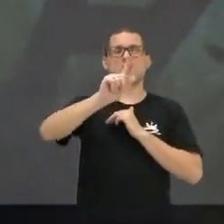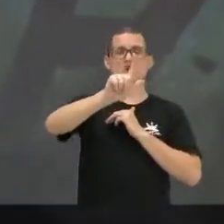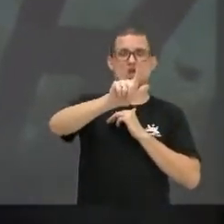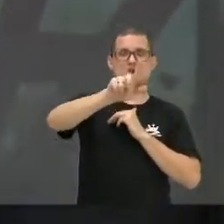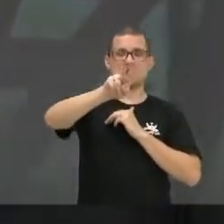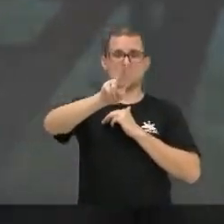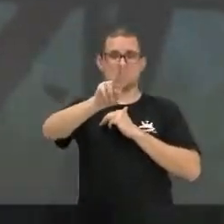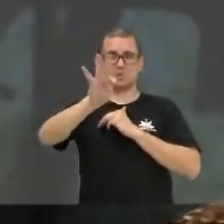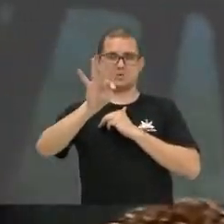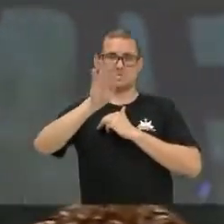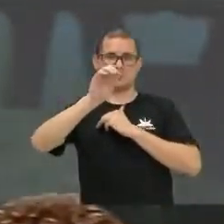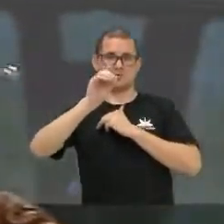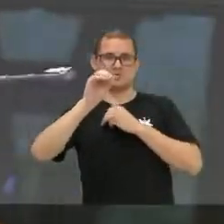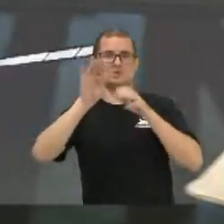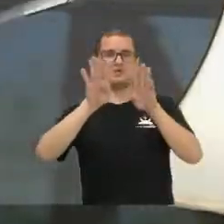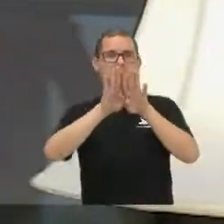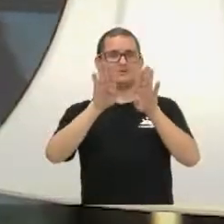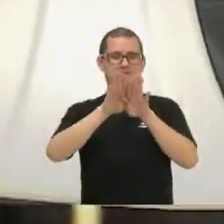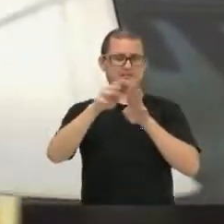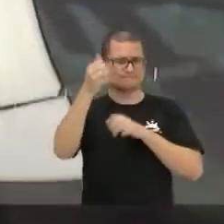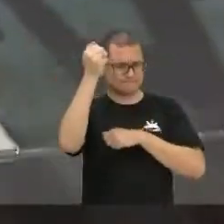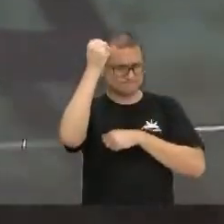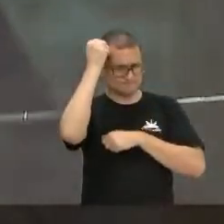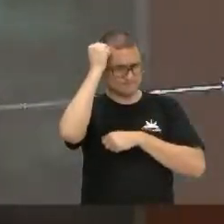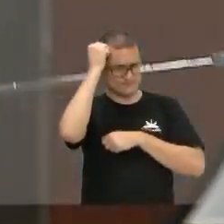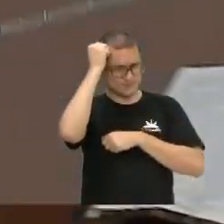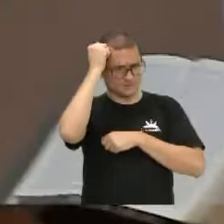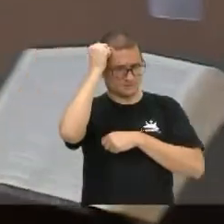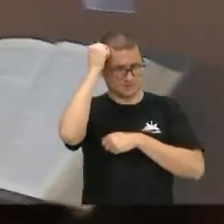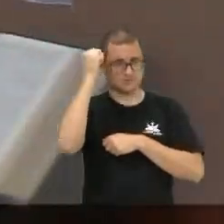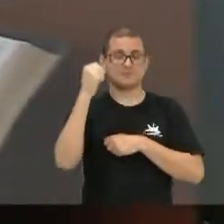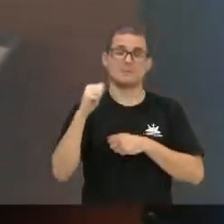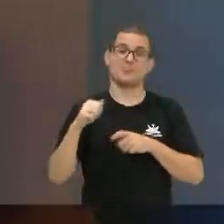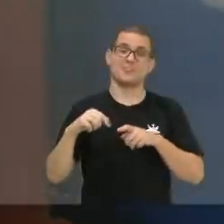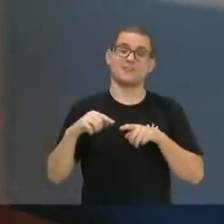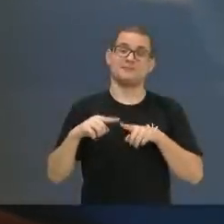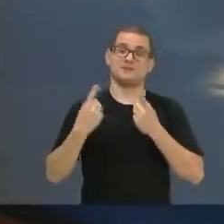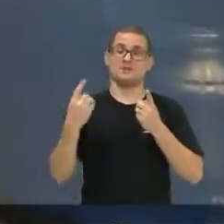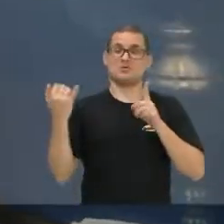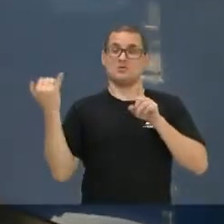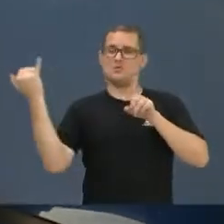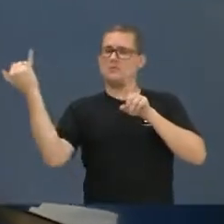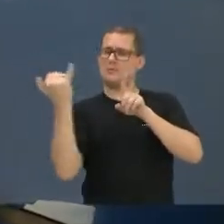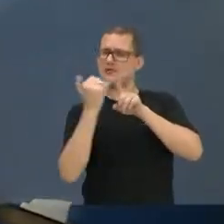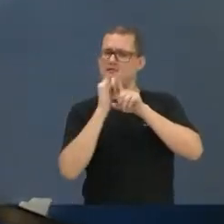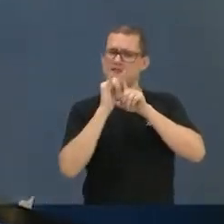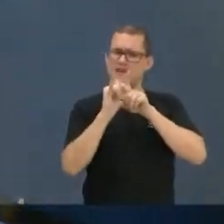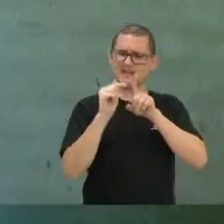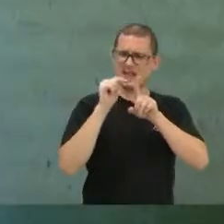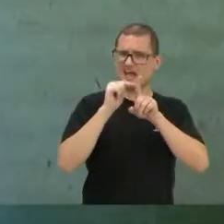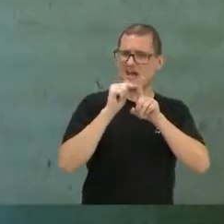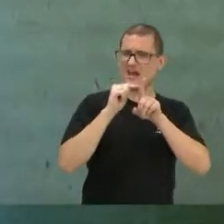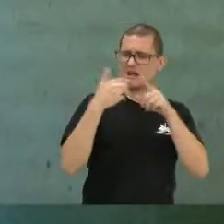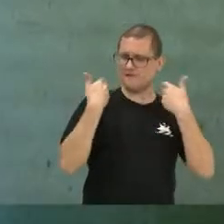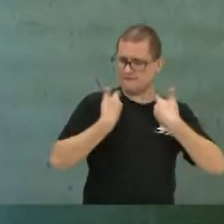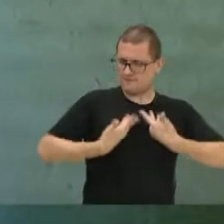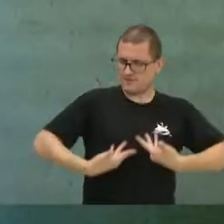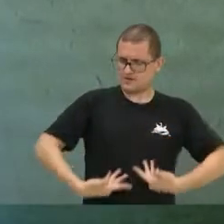arrependimento com a presença de profetas vestidos de saco